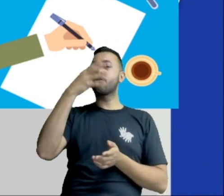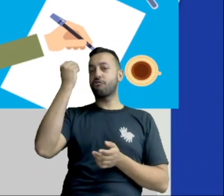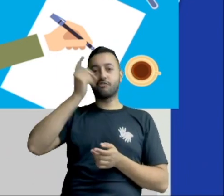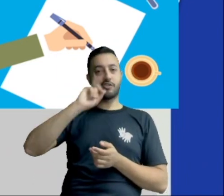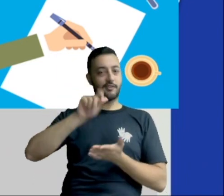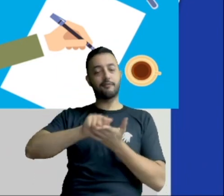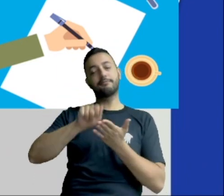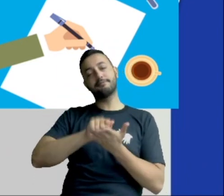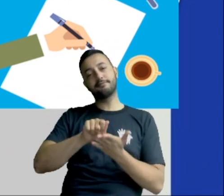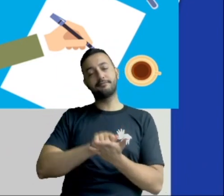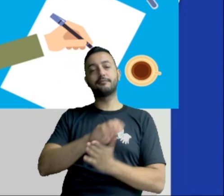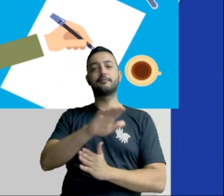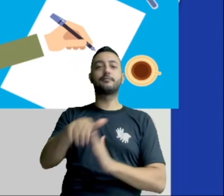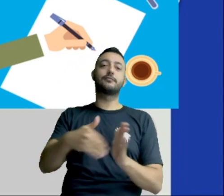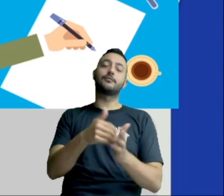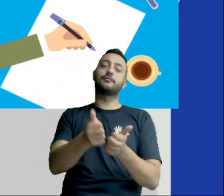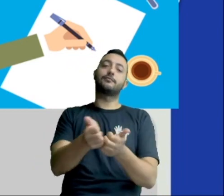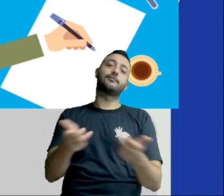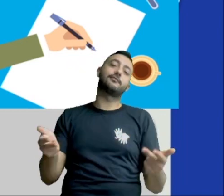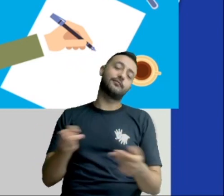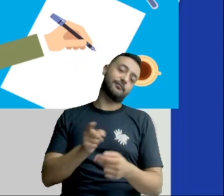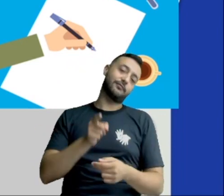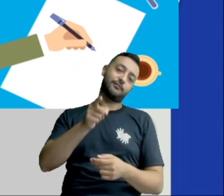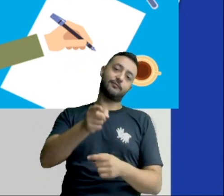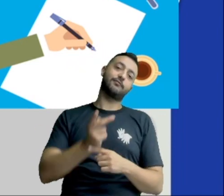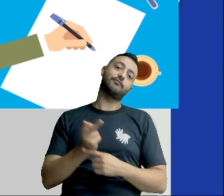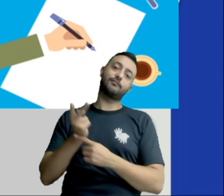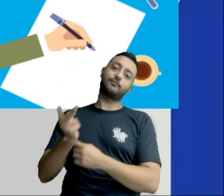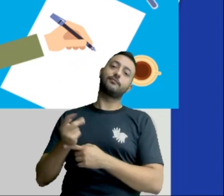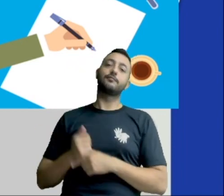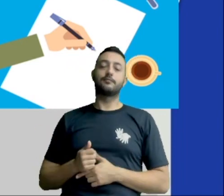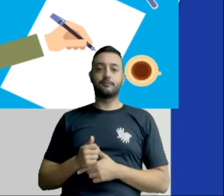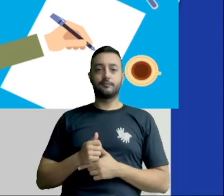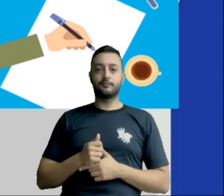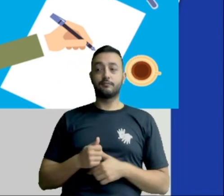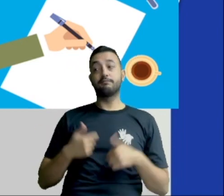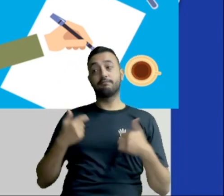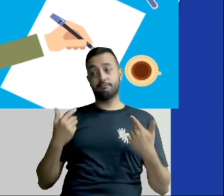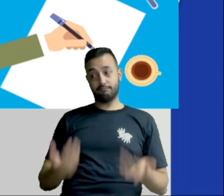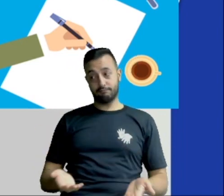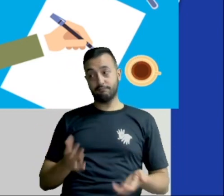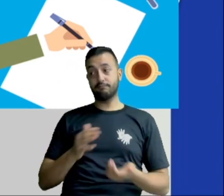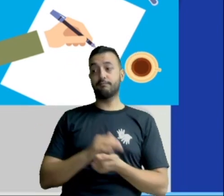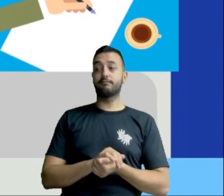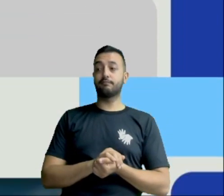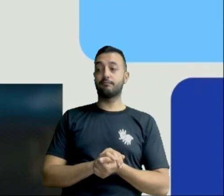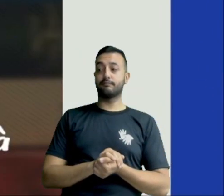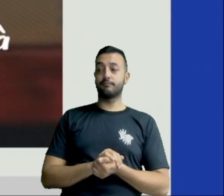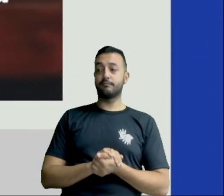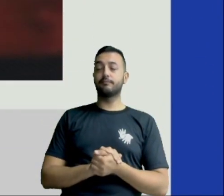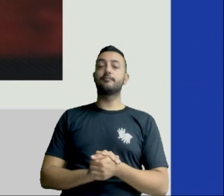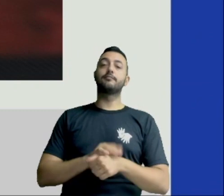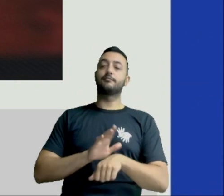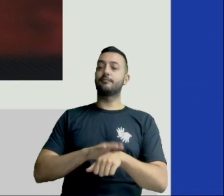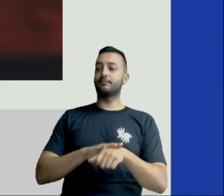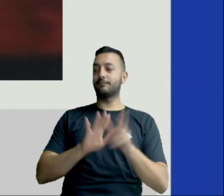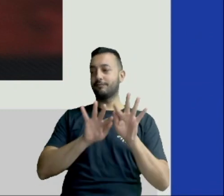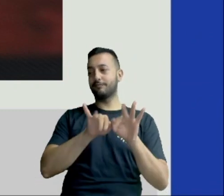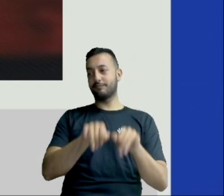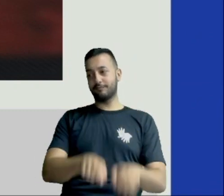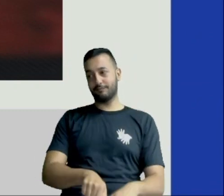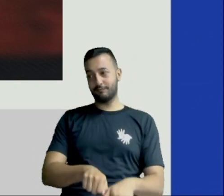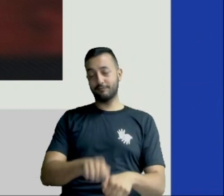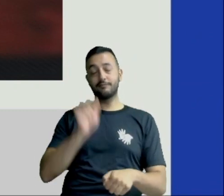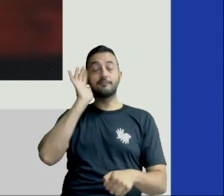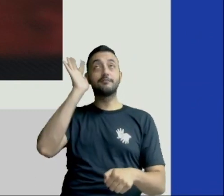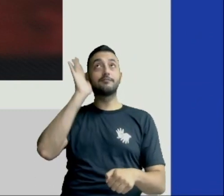fazer as anotações de tudo que vocês buscarem. Bom, chegou o momento do final e a